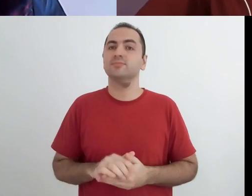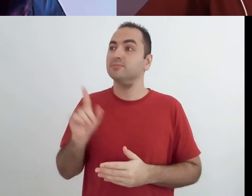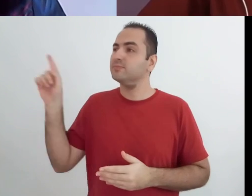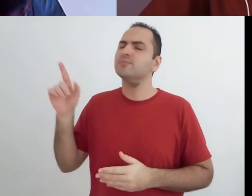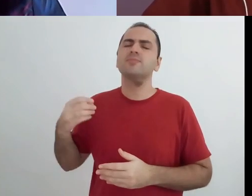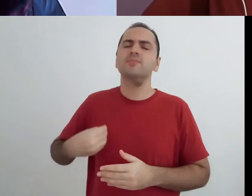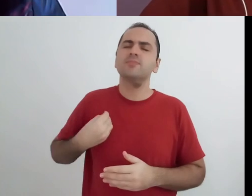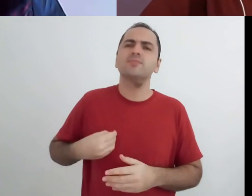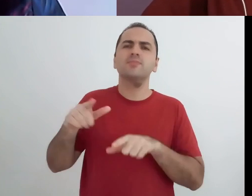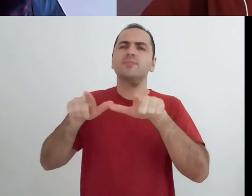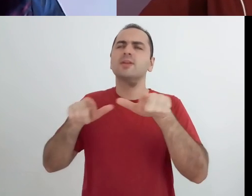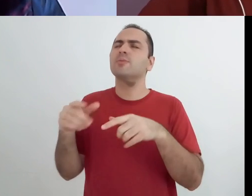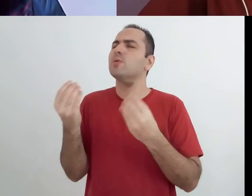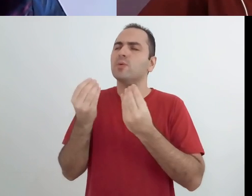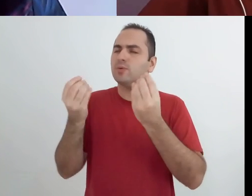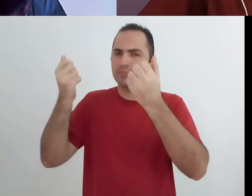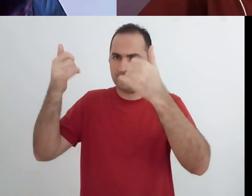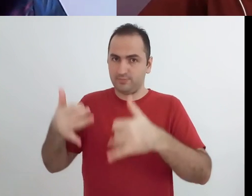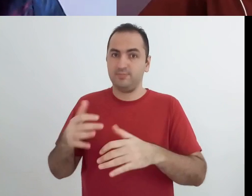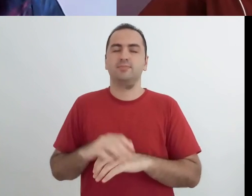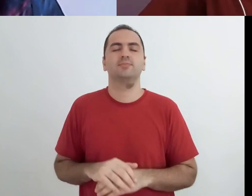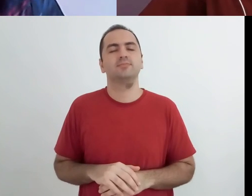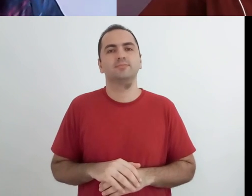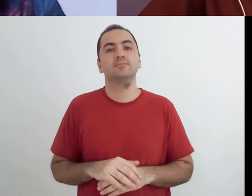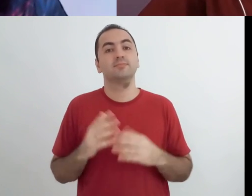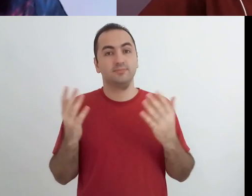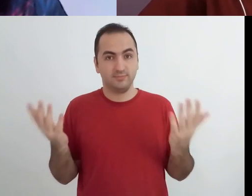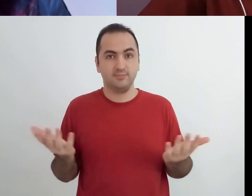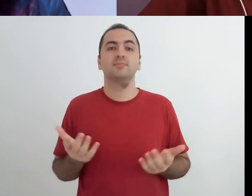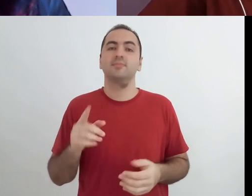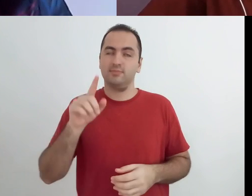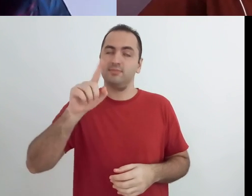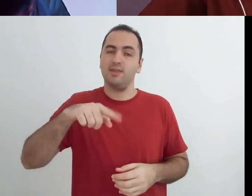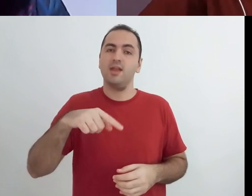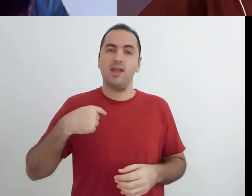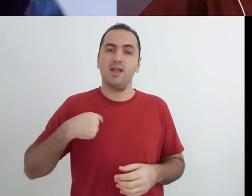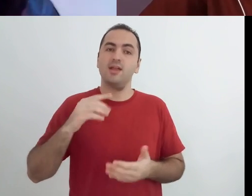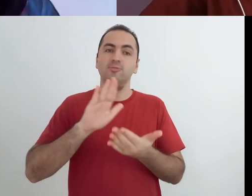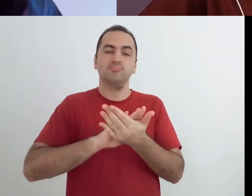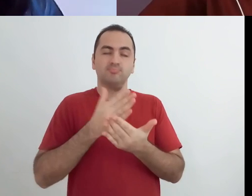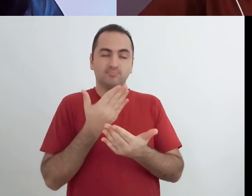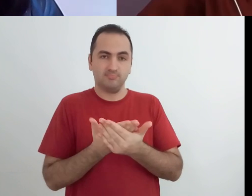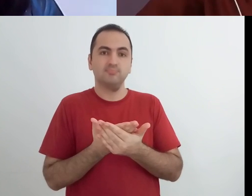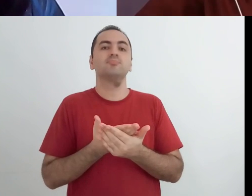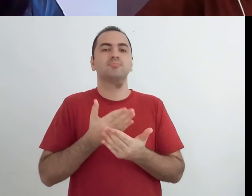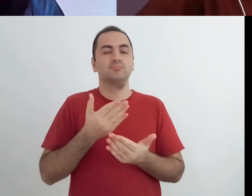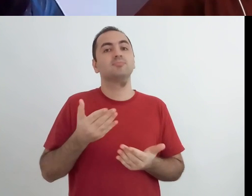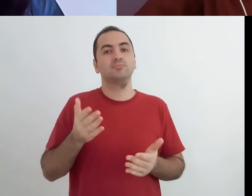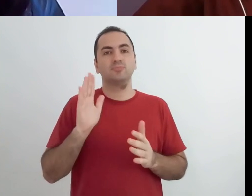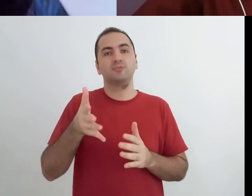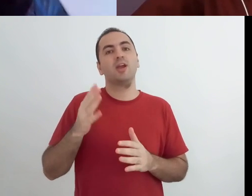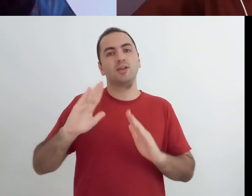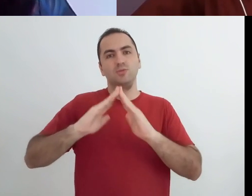Se apresenta um pouco aí, Priscila, para a gente. Então, é basicamente isso, né? Trabalho como